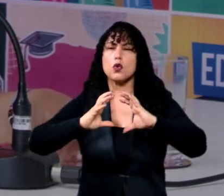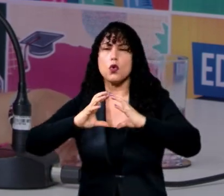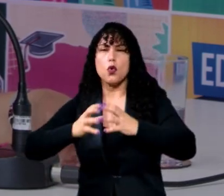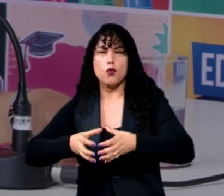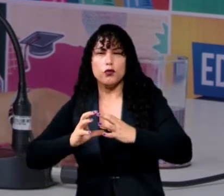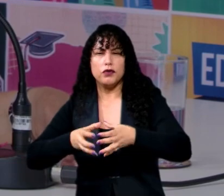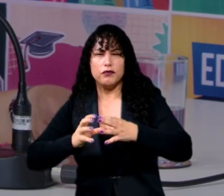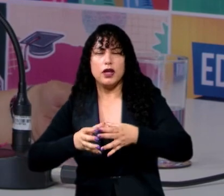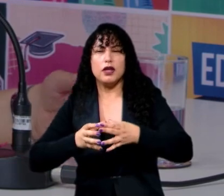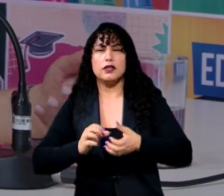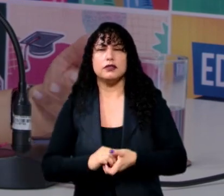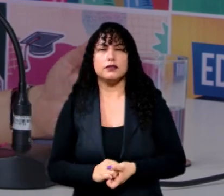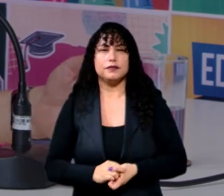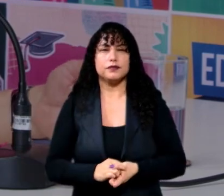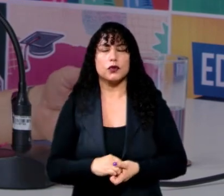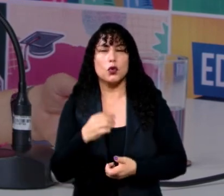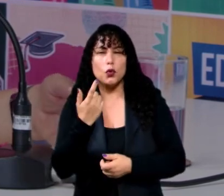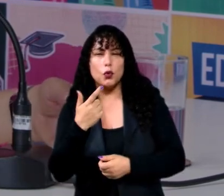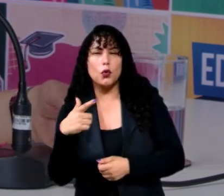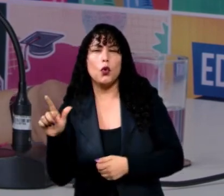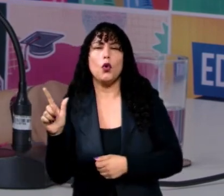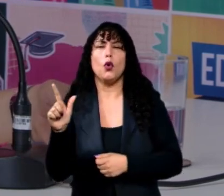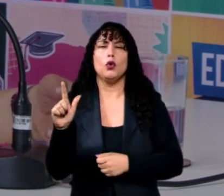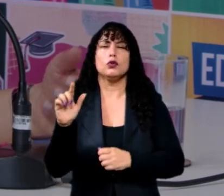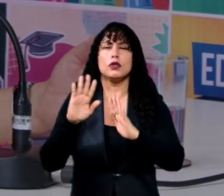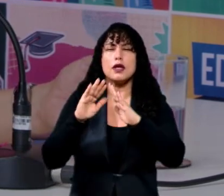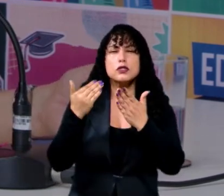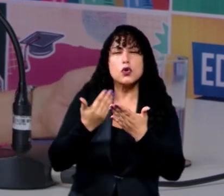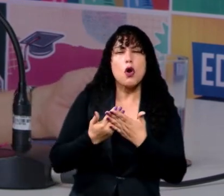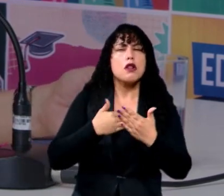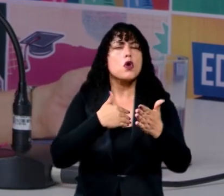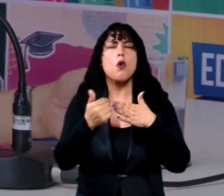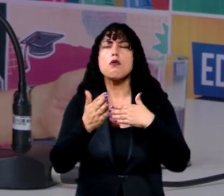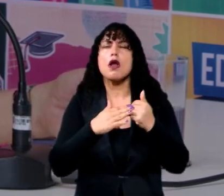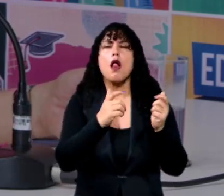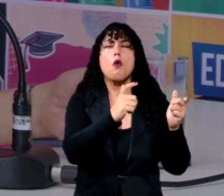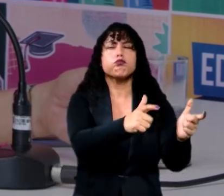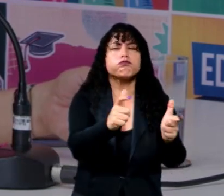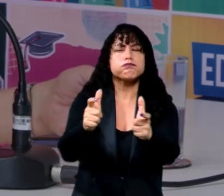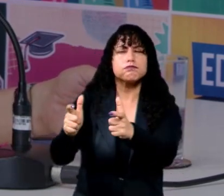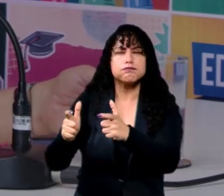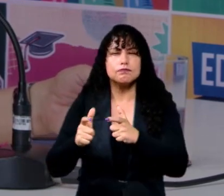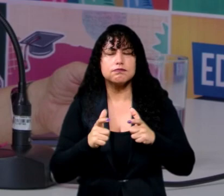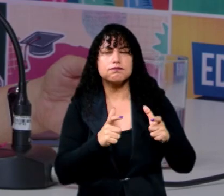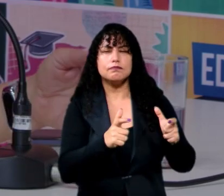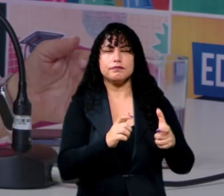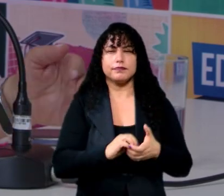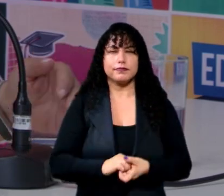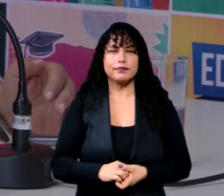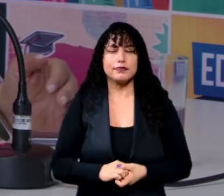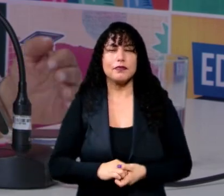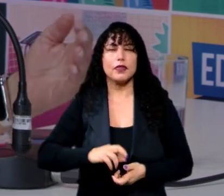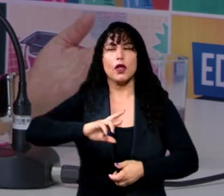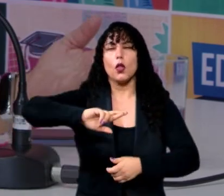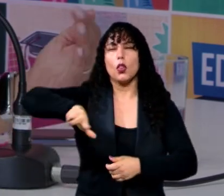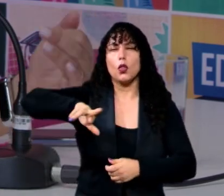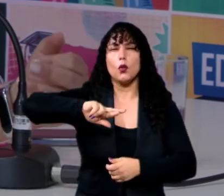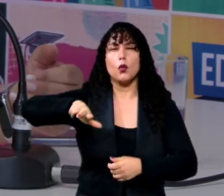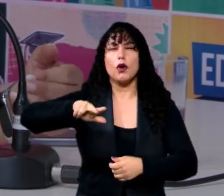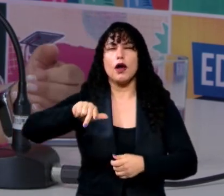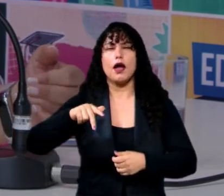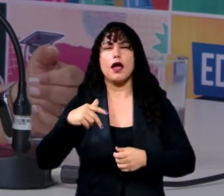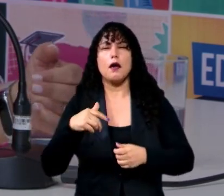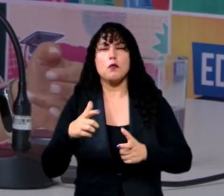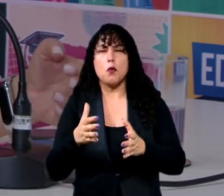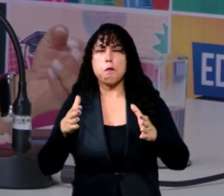convivência, com o outro na escola, em qualquer ambiente. Uhum, Então, não é o macro para o